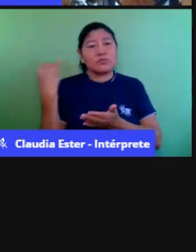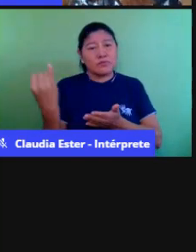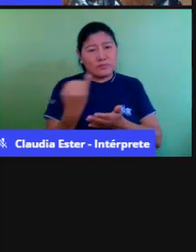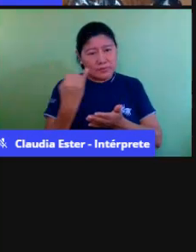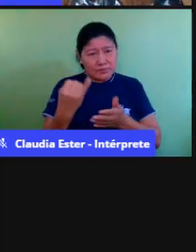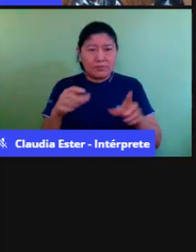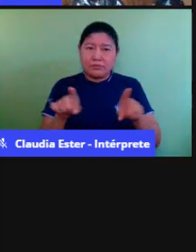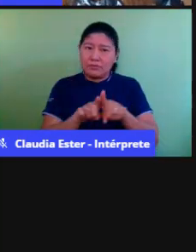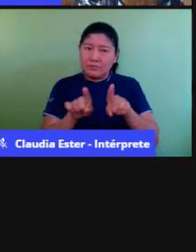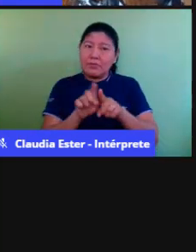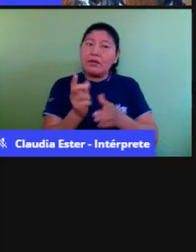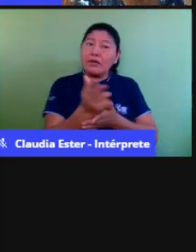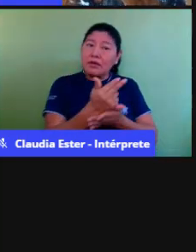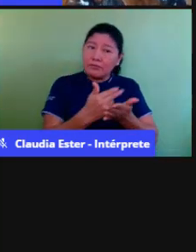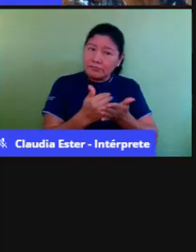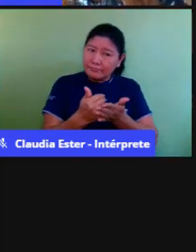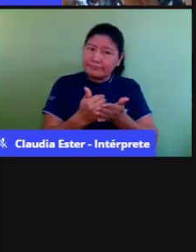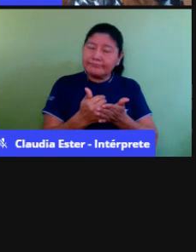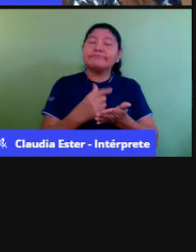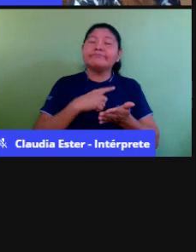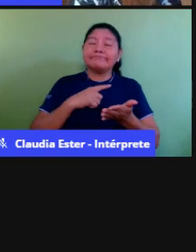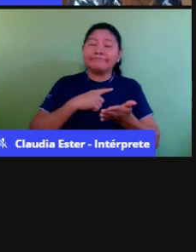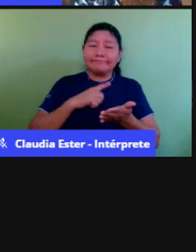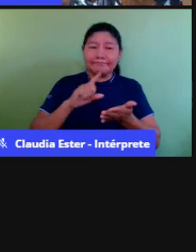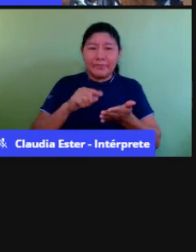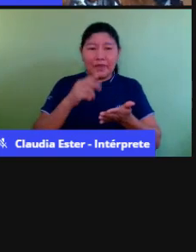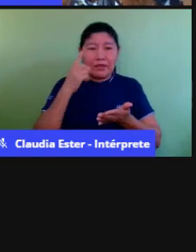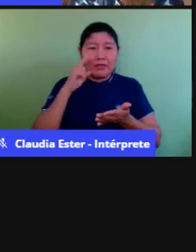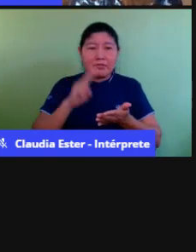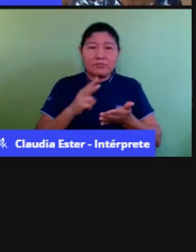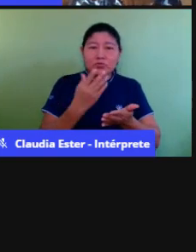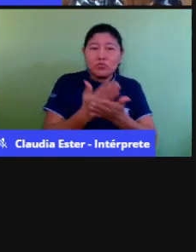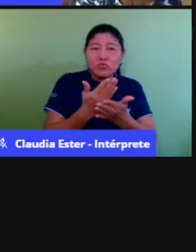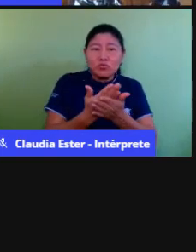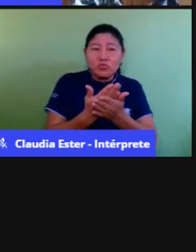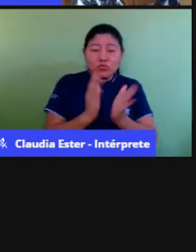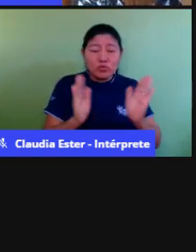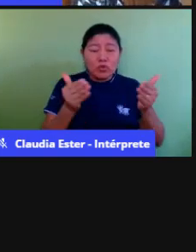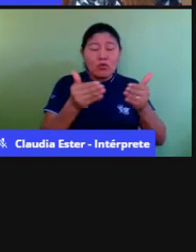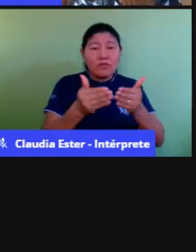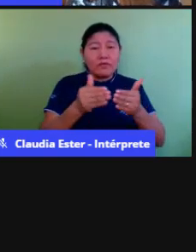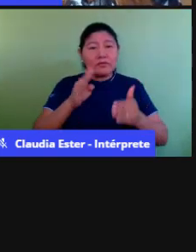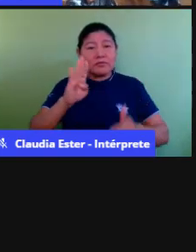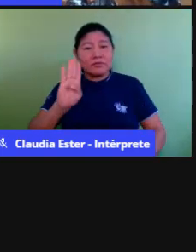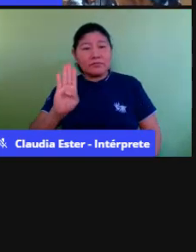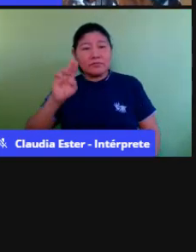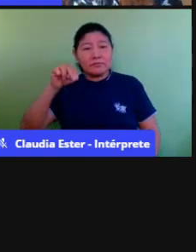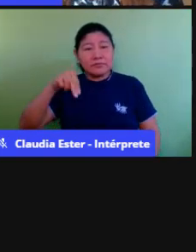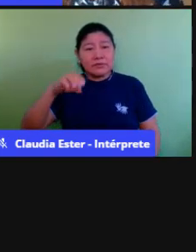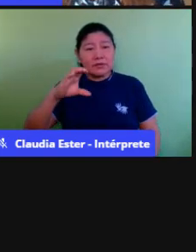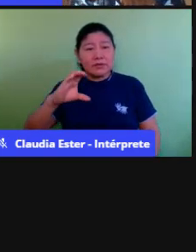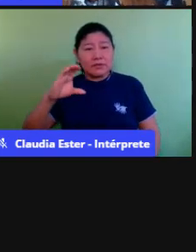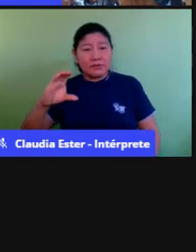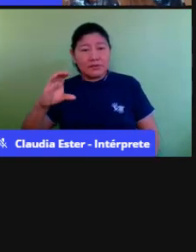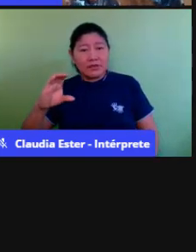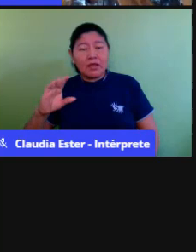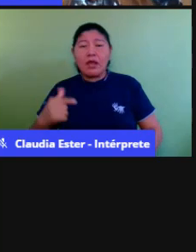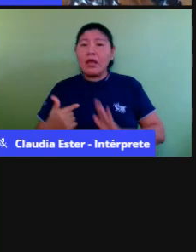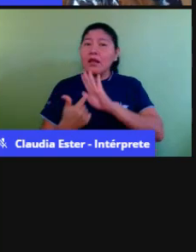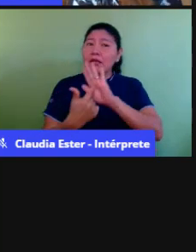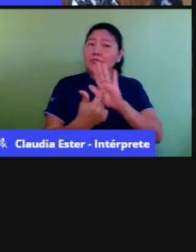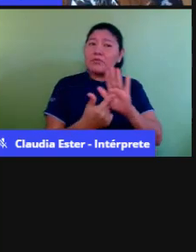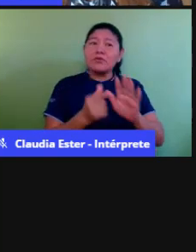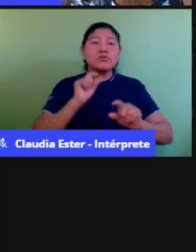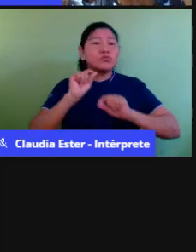REME, né, que teve como base a BNCC, que trata dos campos das experiências, eles